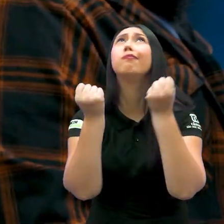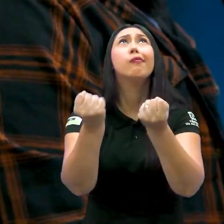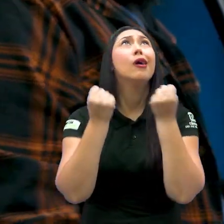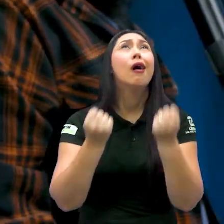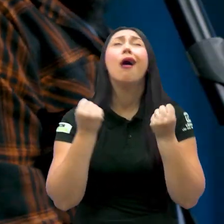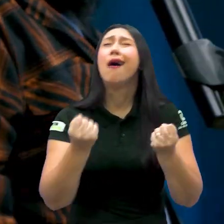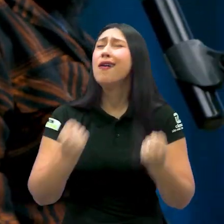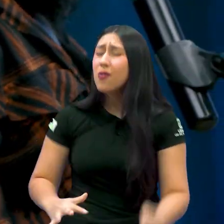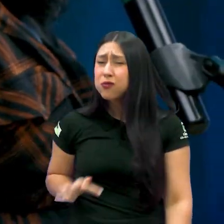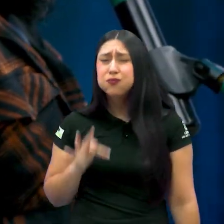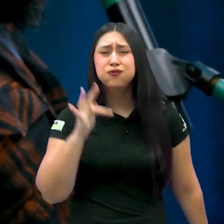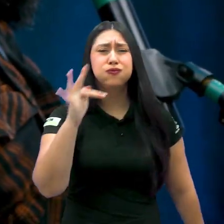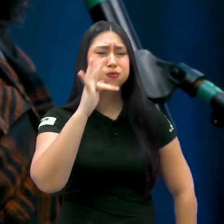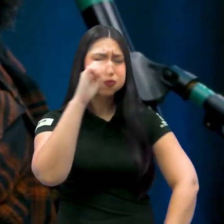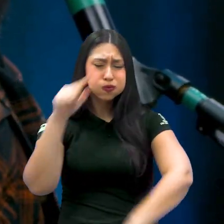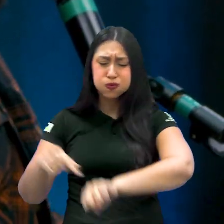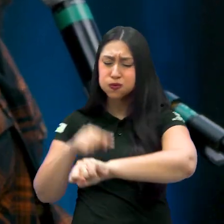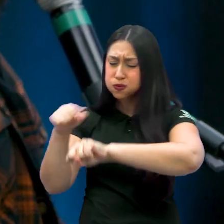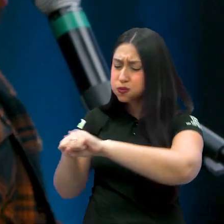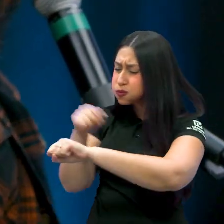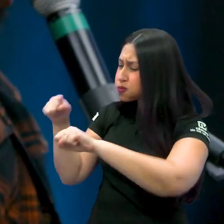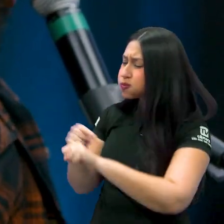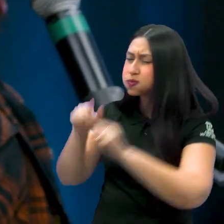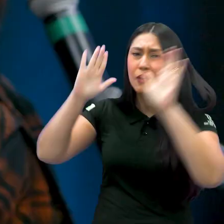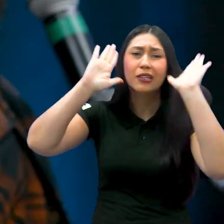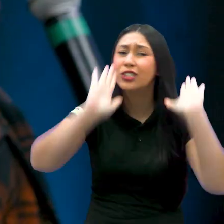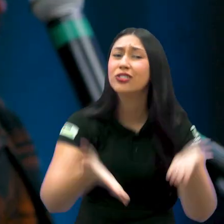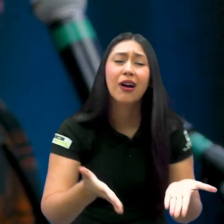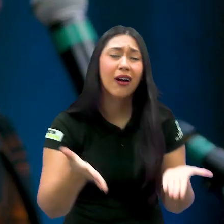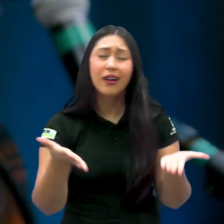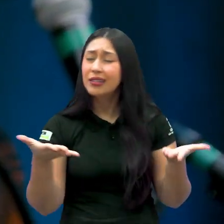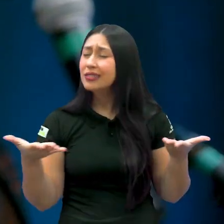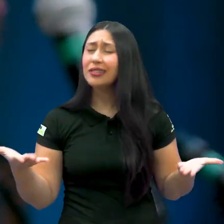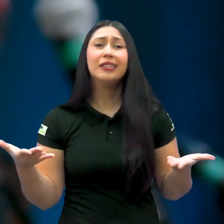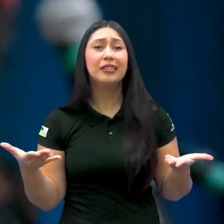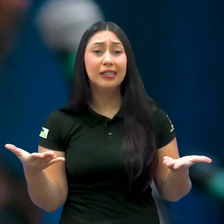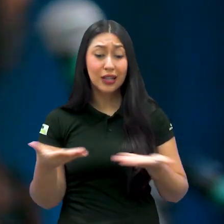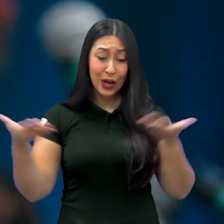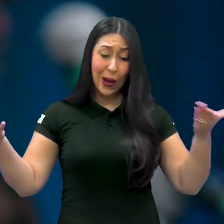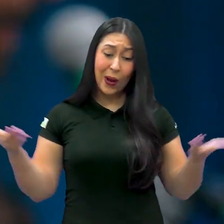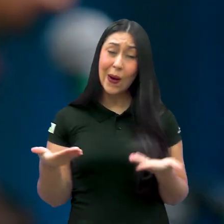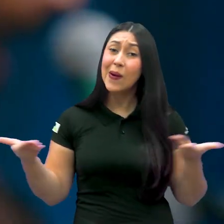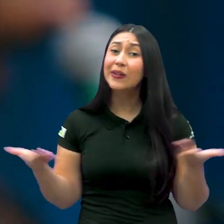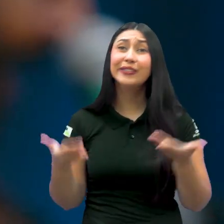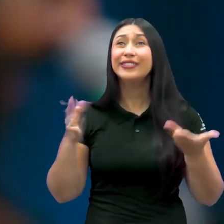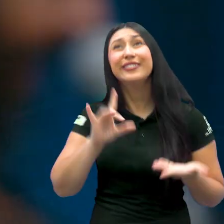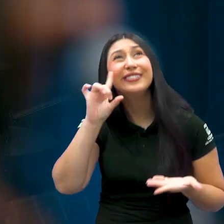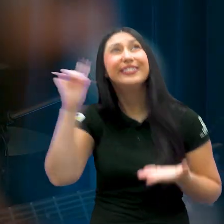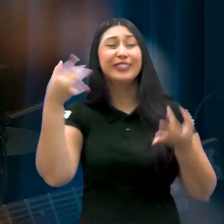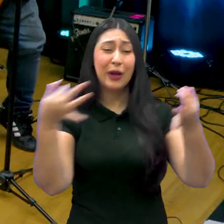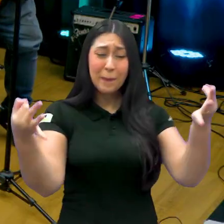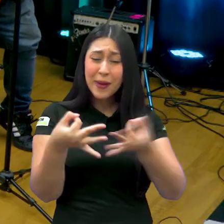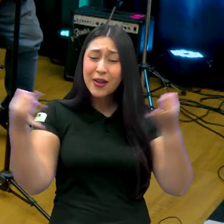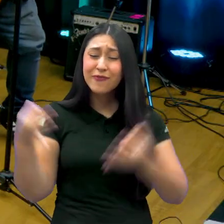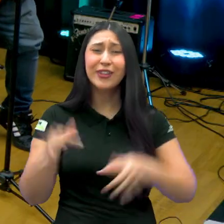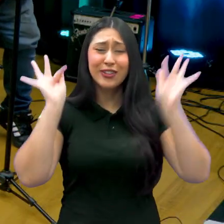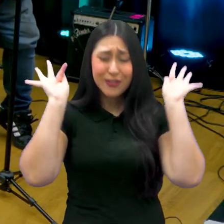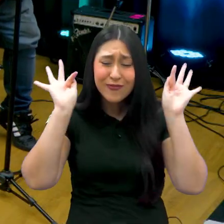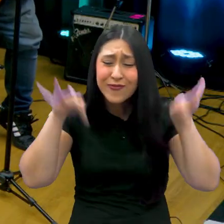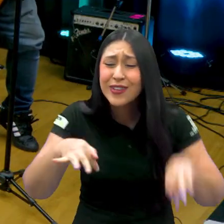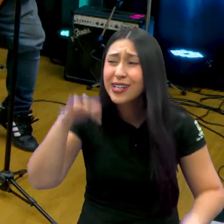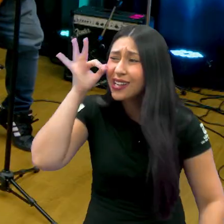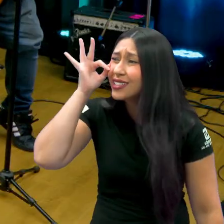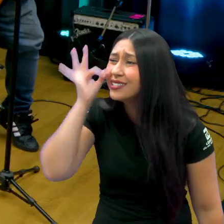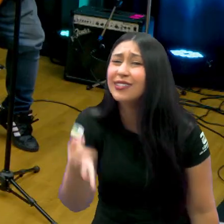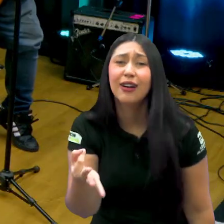Maldito amanhã, porque você tem que chegar pra acabar